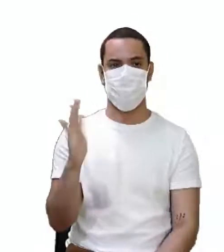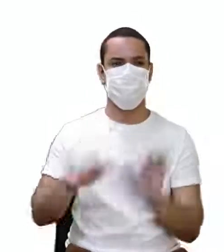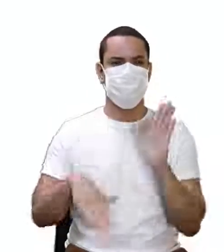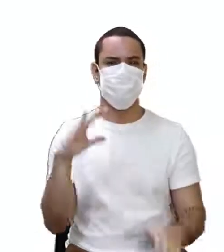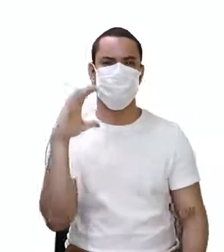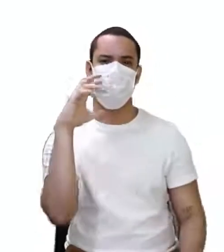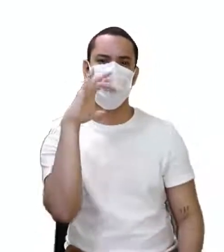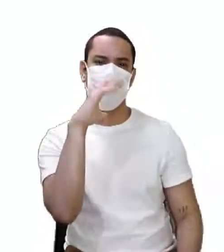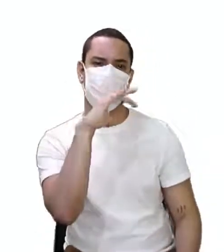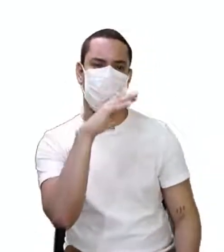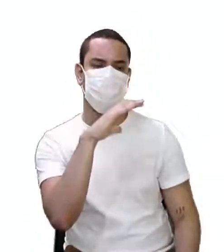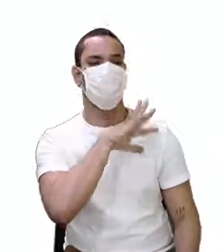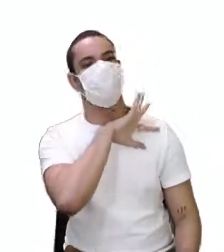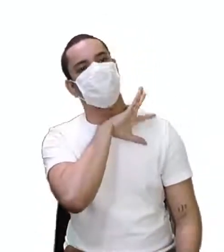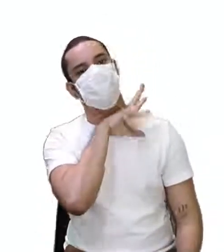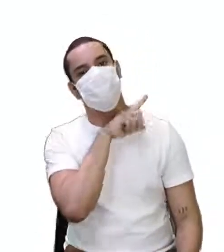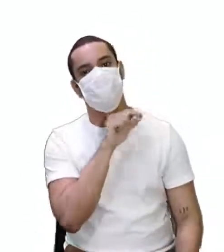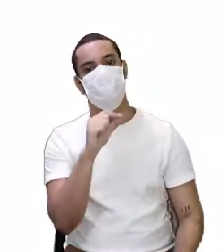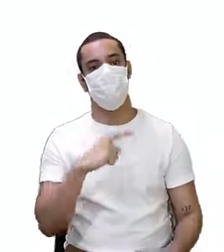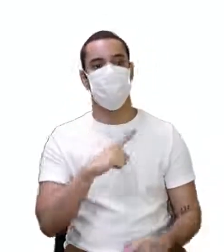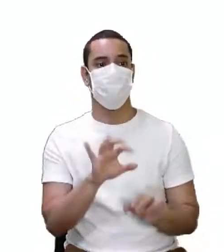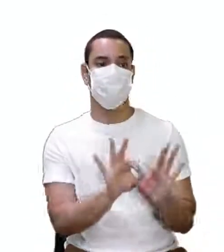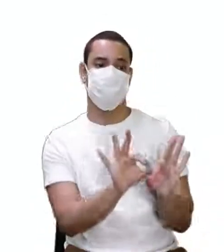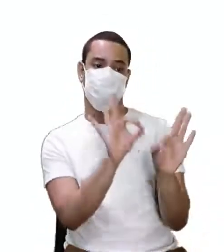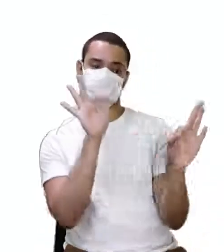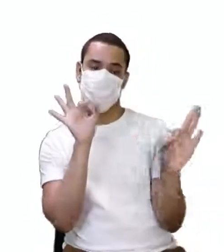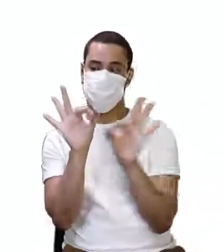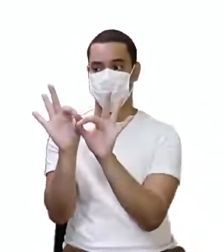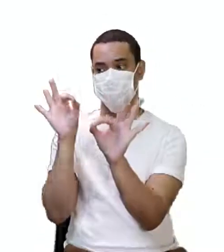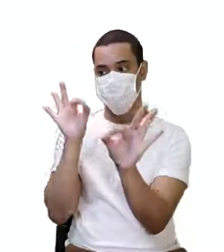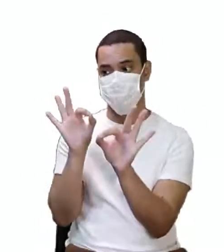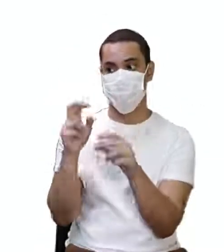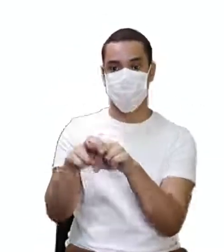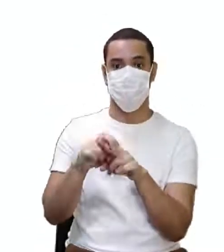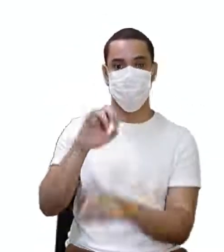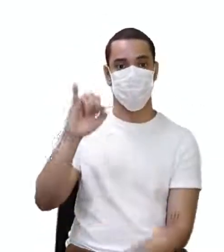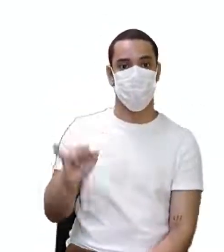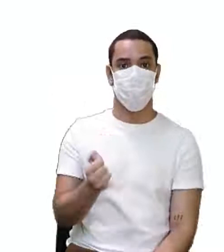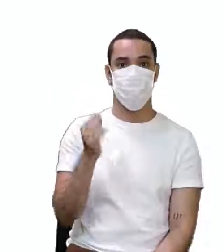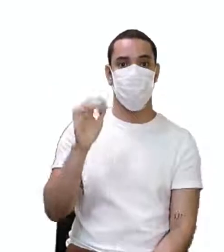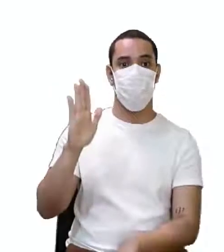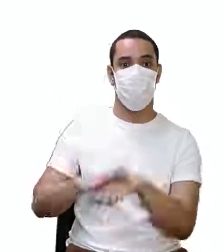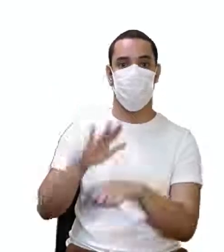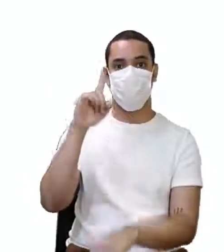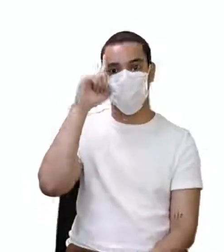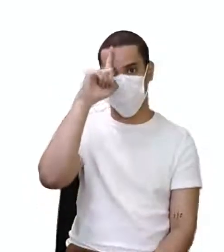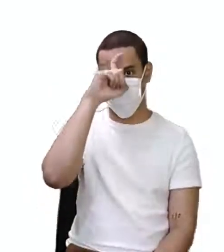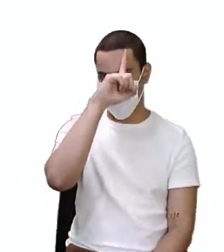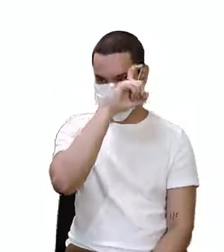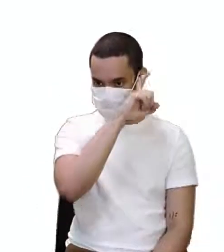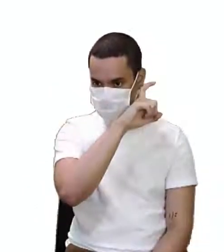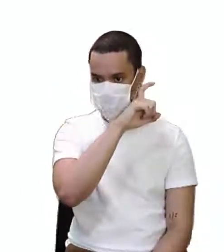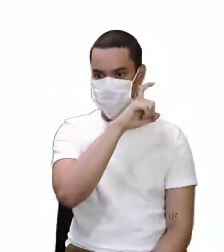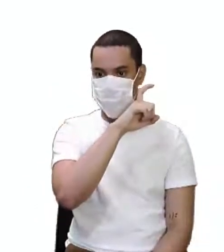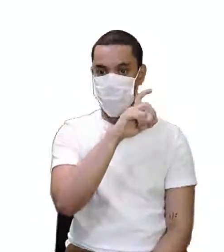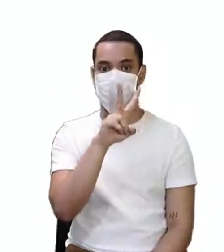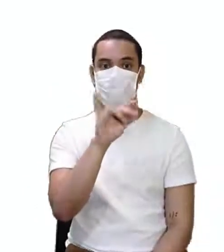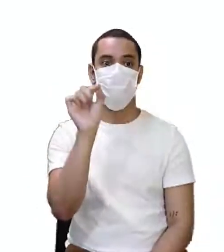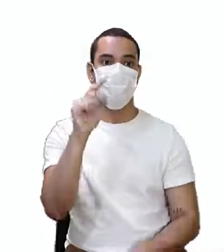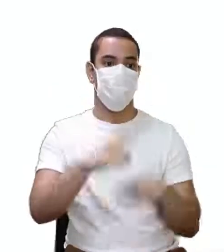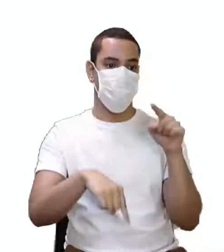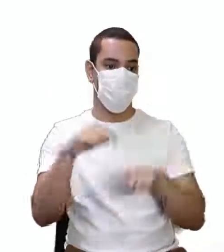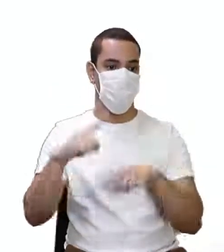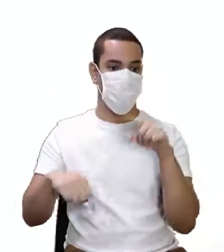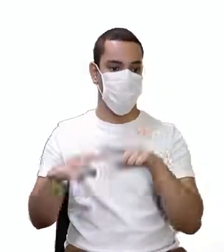quente, muito seco, os animais eles estão mais distantes uns dos outros. Então, a predação ela é um pouco mais difícil. Aí vai pegar os recursos